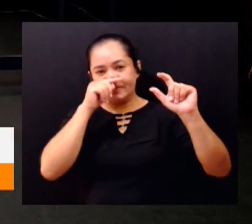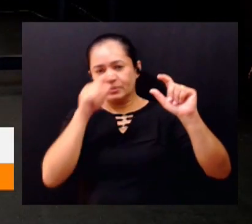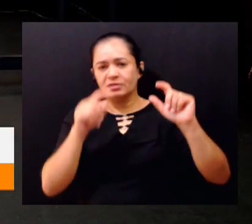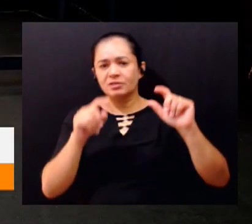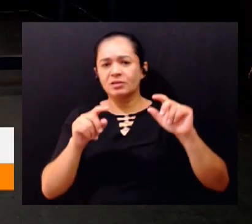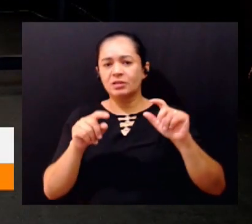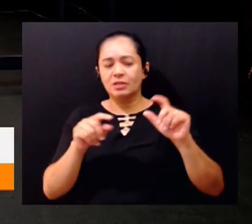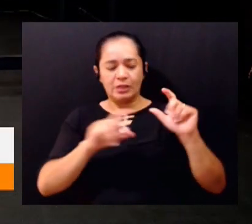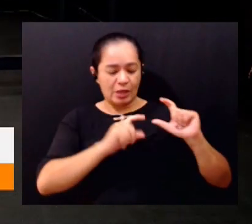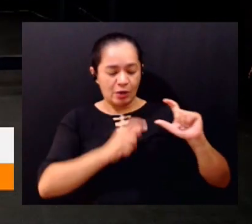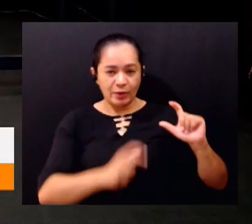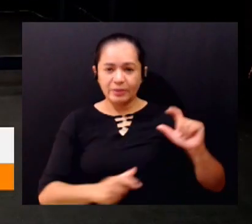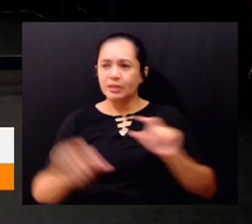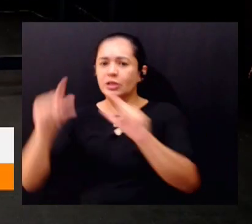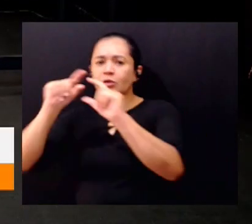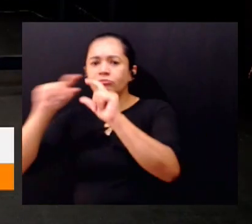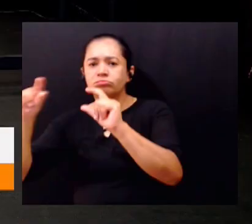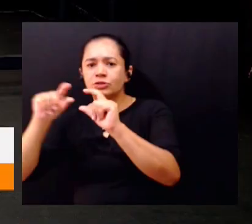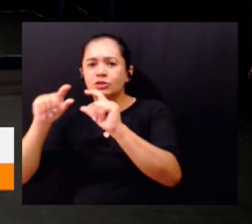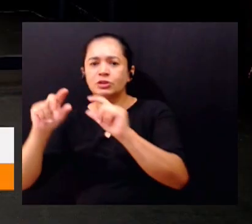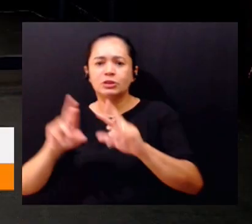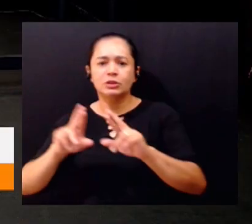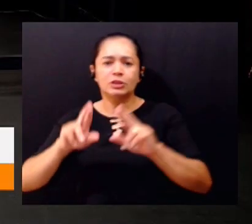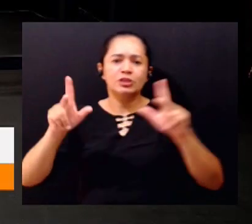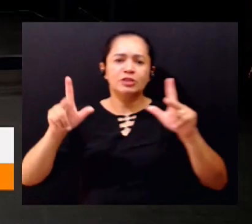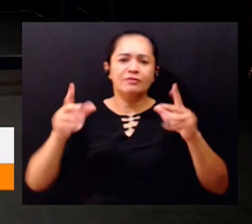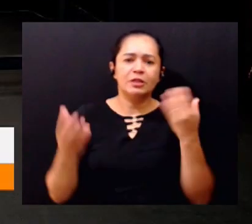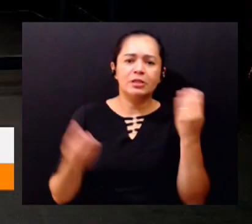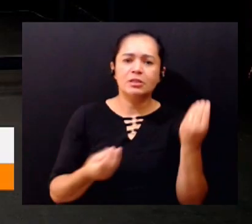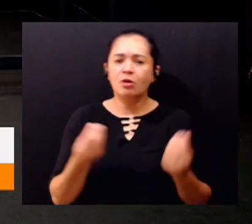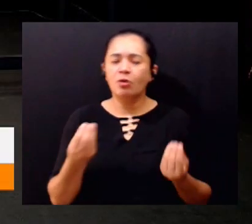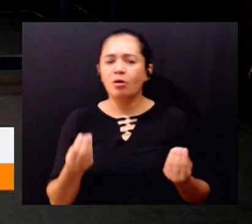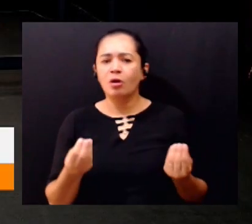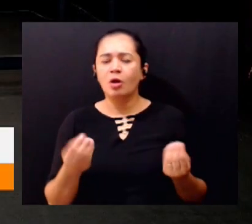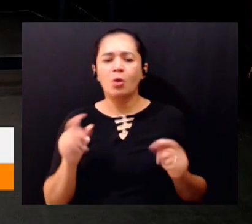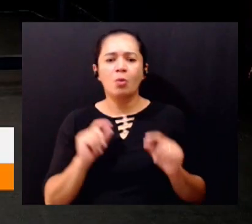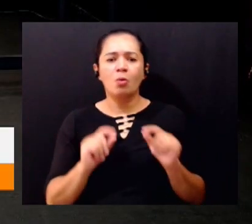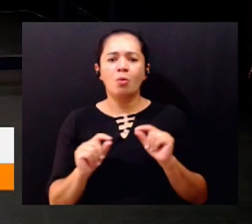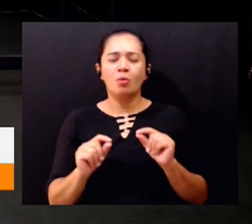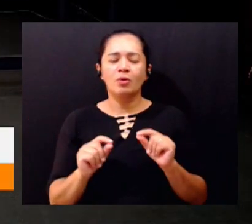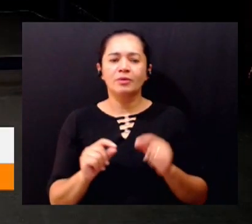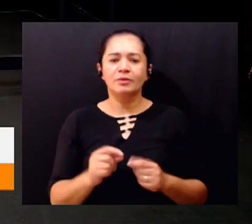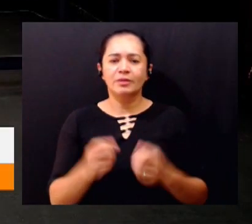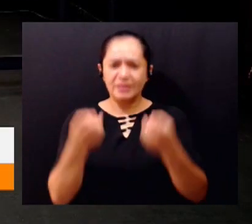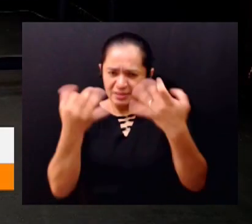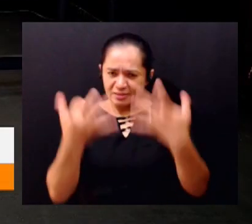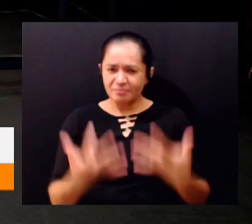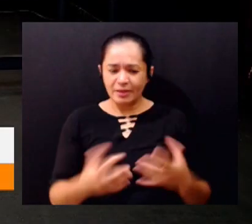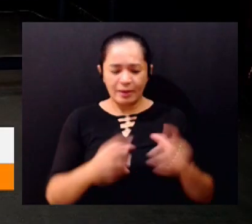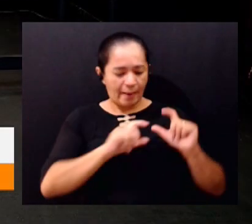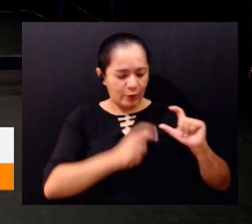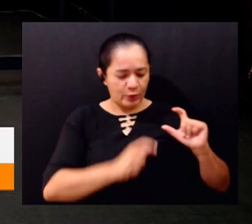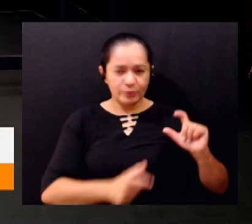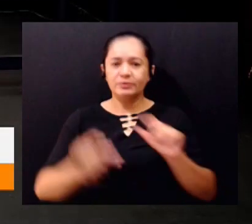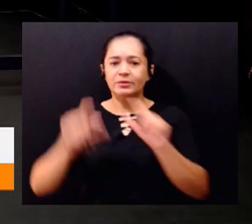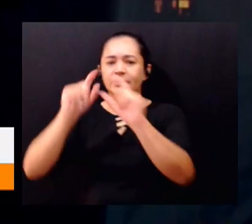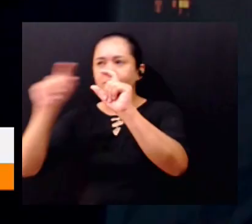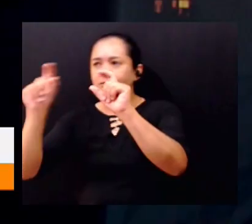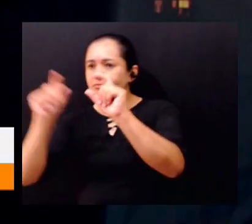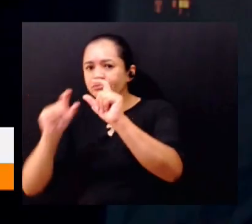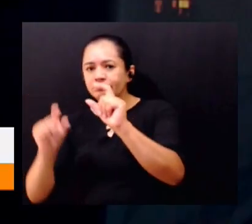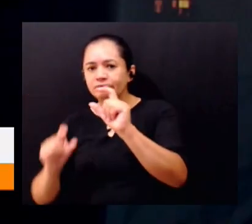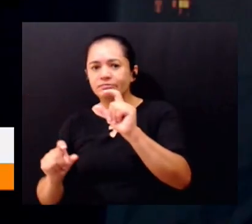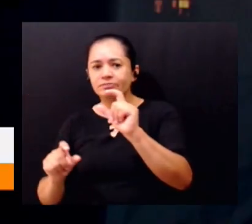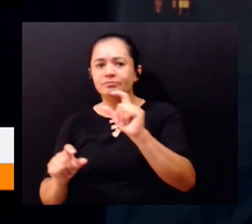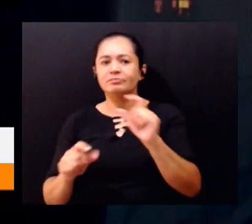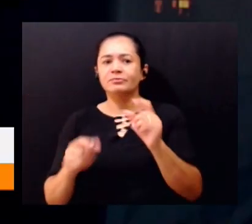aí, enquanto o Wander desenha, o Bira está aqui acompanhando a gente, explica pra gente a diferença de quadrinho, tirinha, charge também, explica